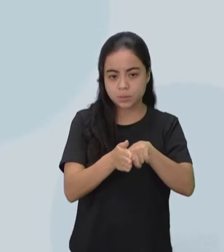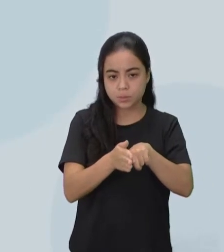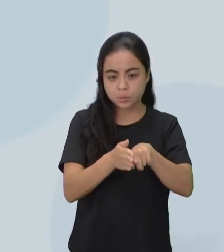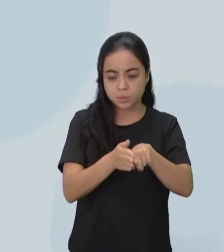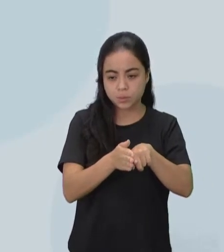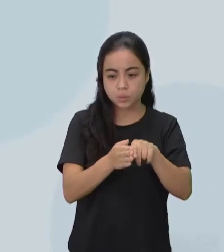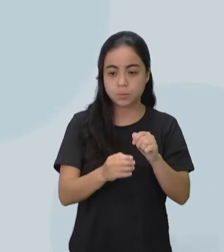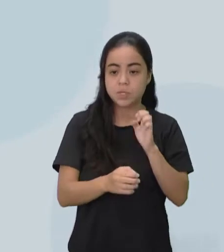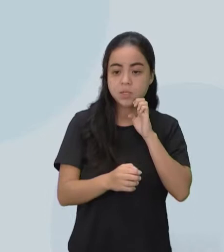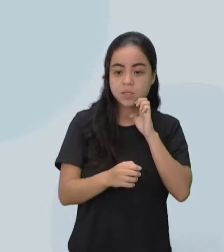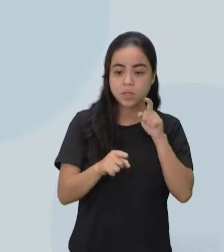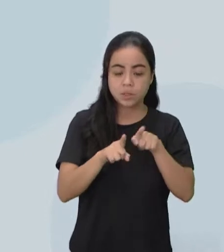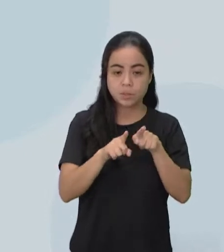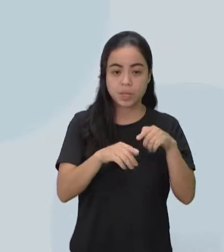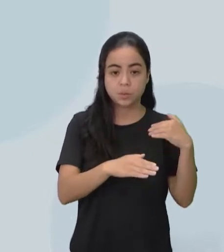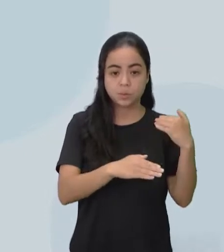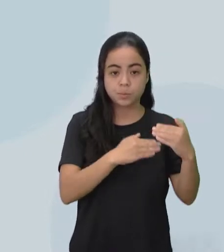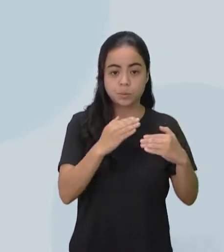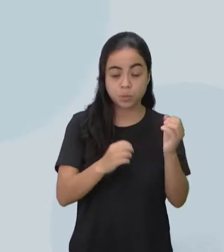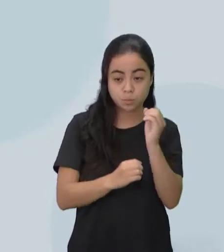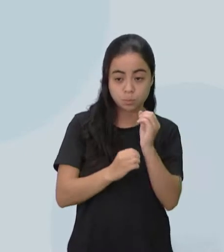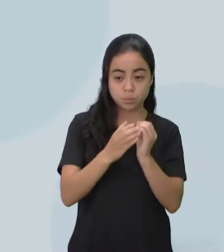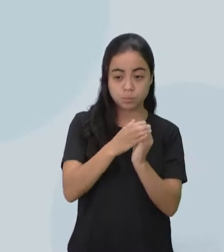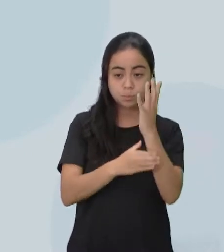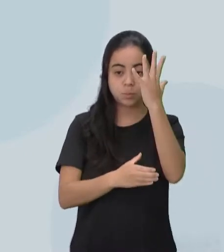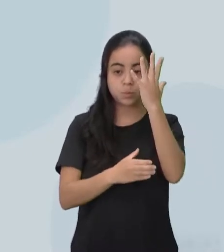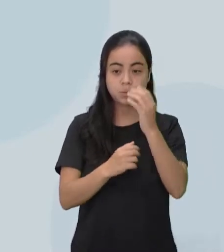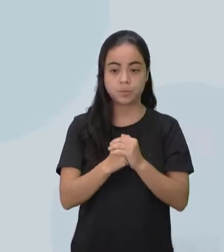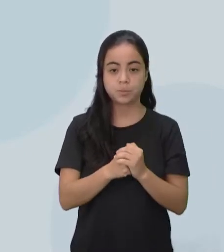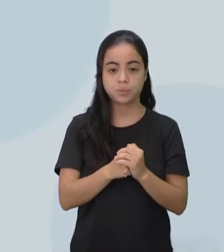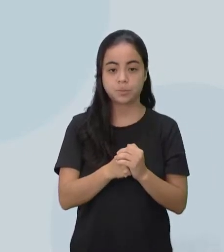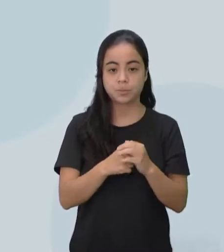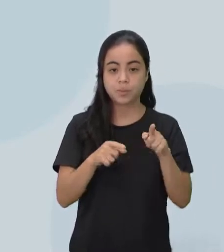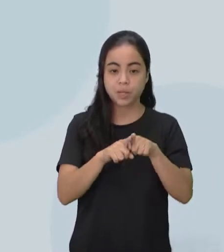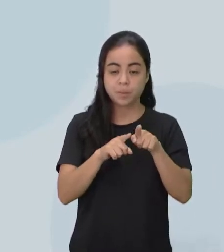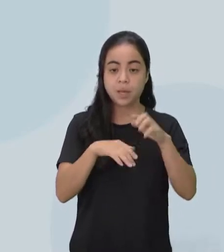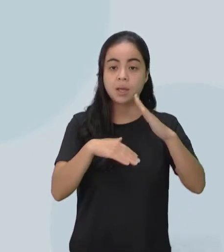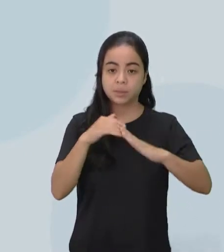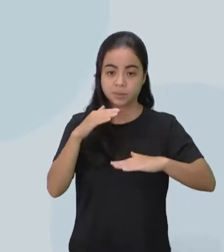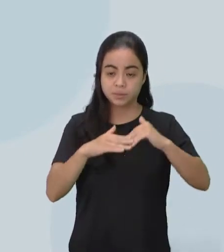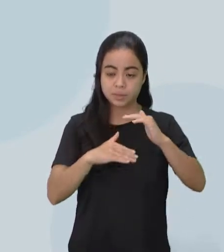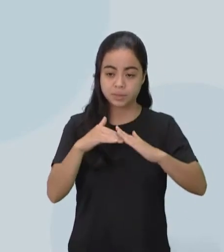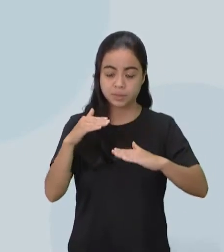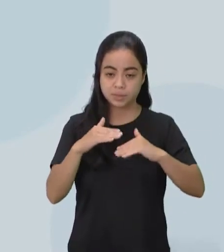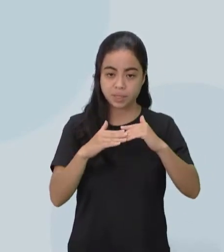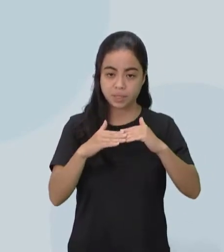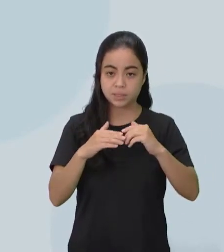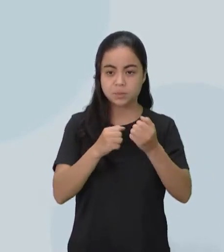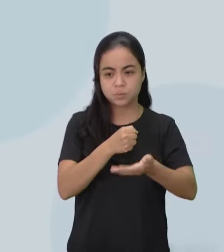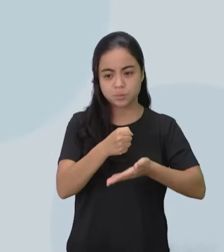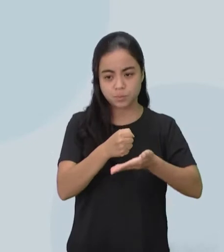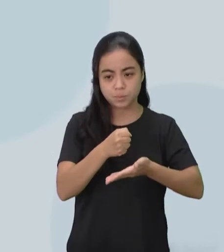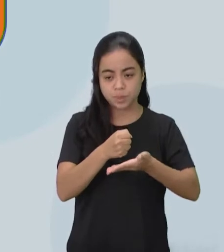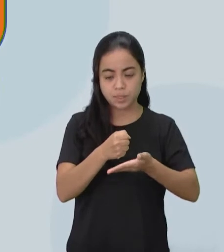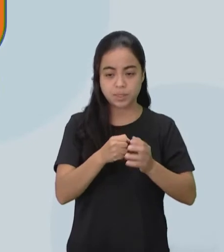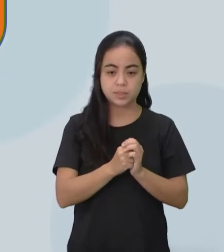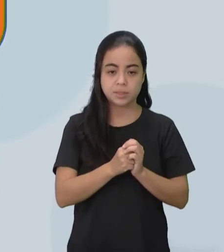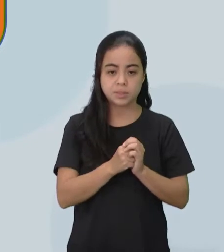investigação científica e processos criativos. E aí estão as habilidades, né, que vão ser a base desses